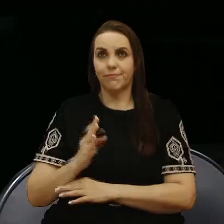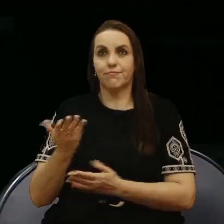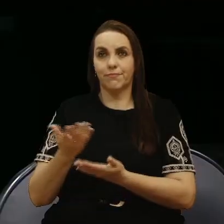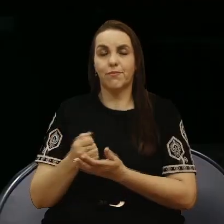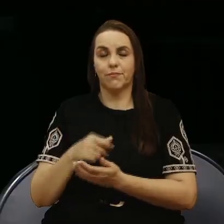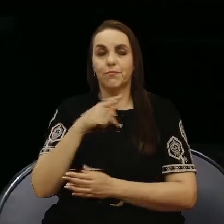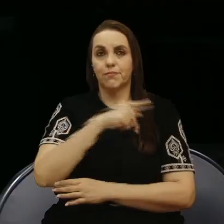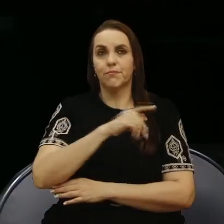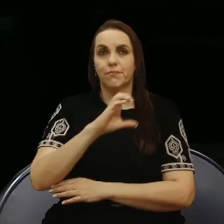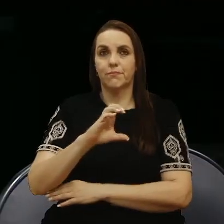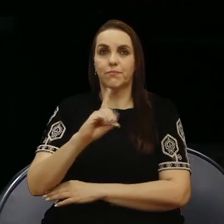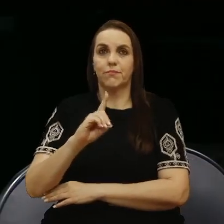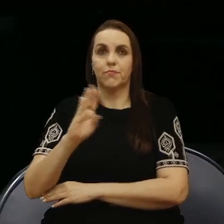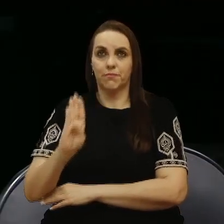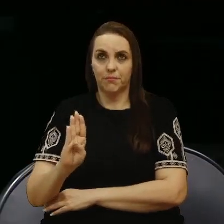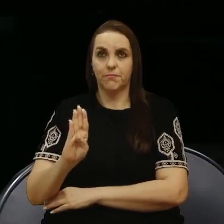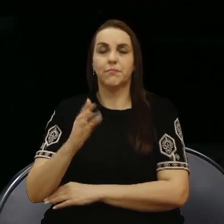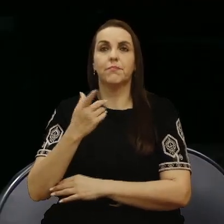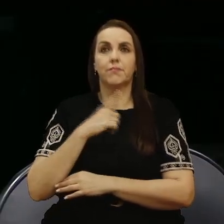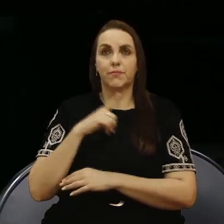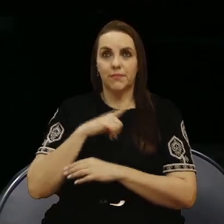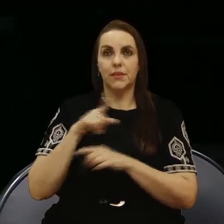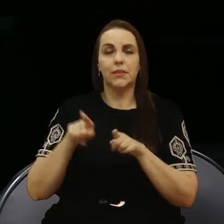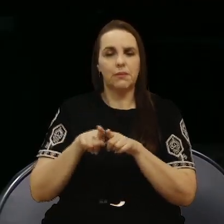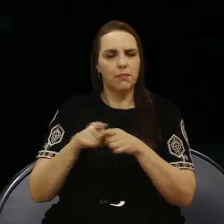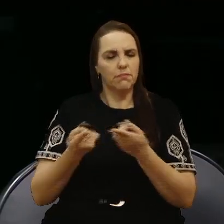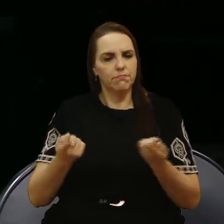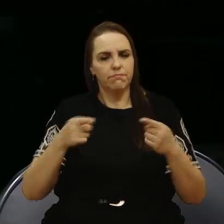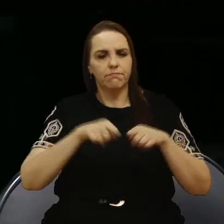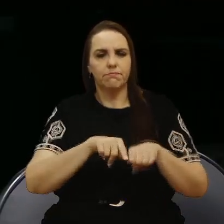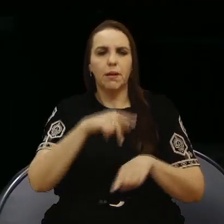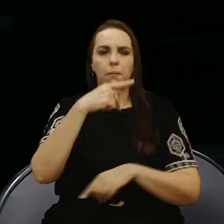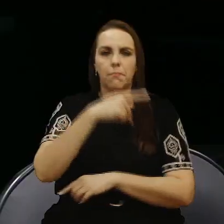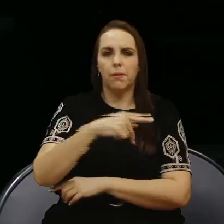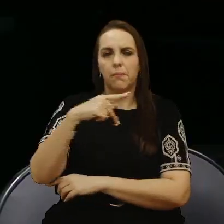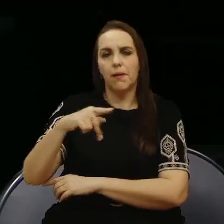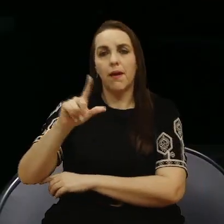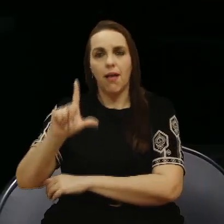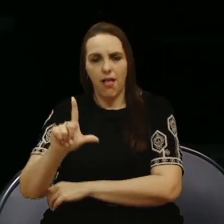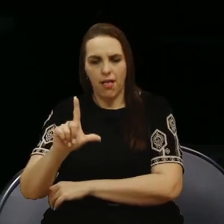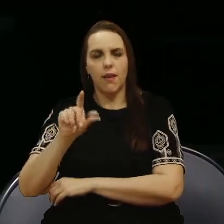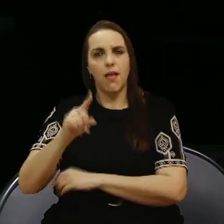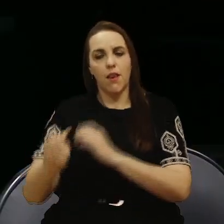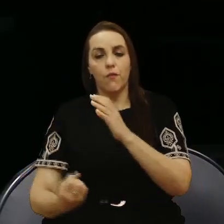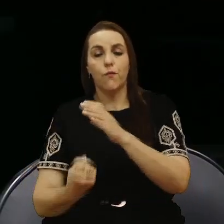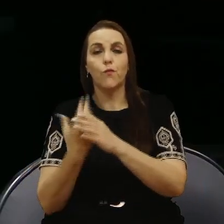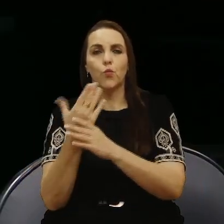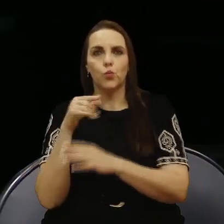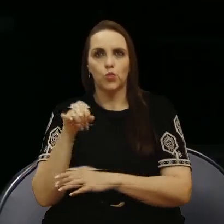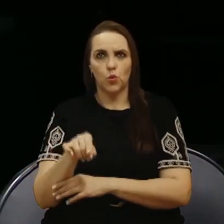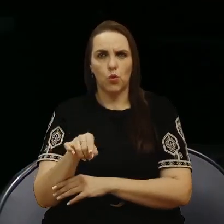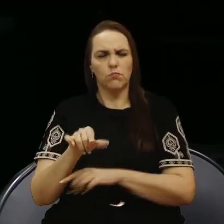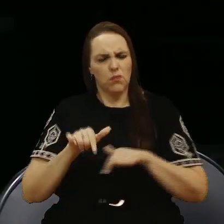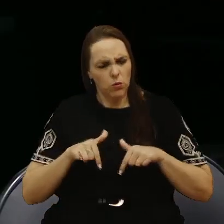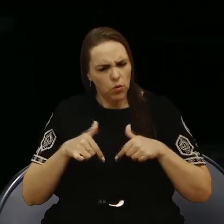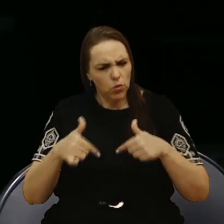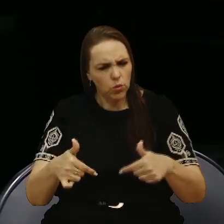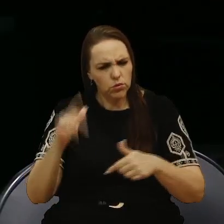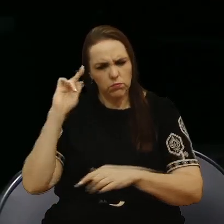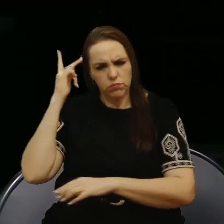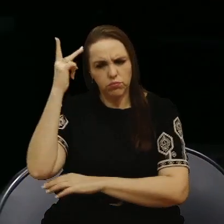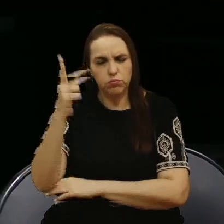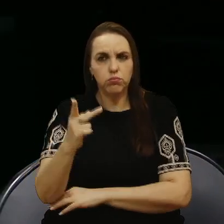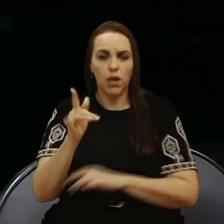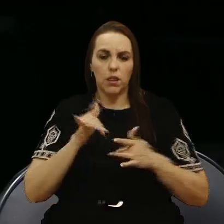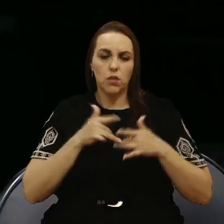pelo processo de enlace com o Partido Pátria Livre, PPL, organização do qual foi fundador. Militante histórico, Cabreira dedicou sua